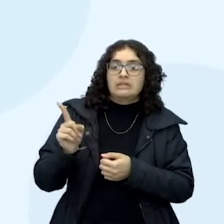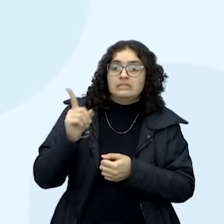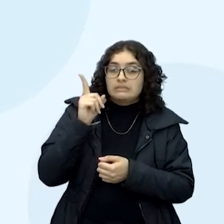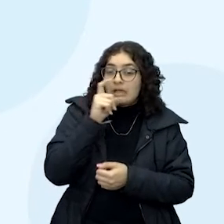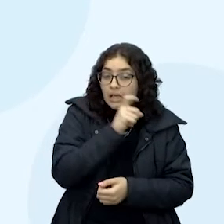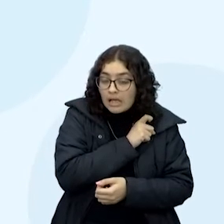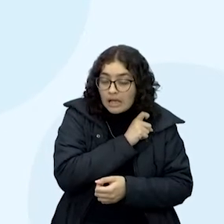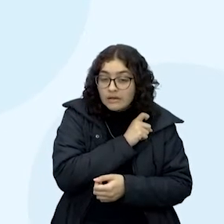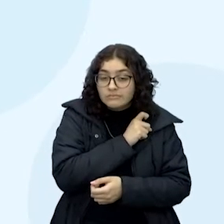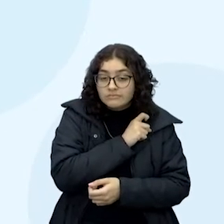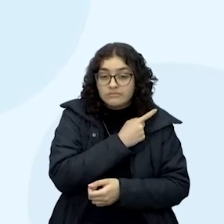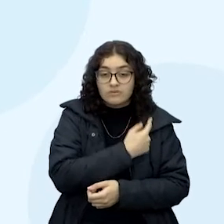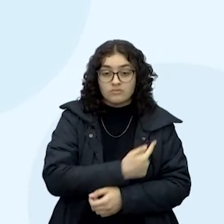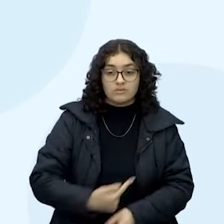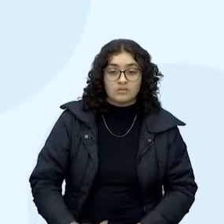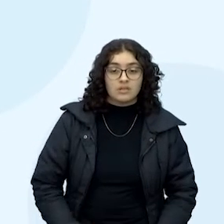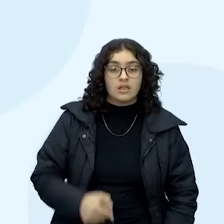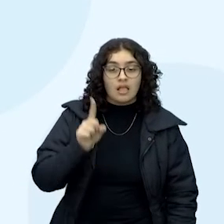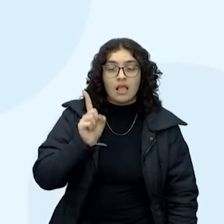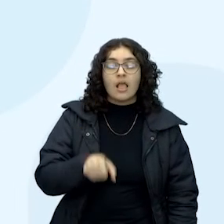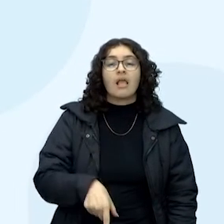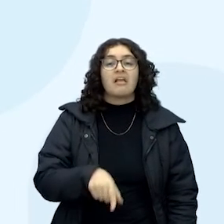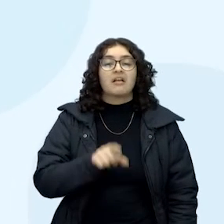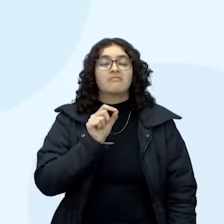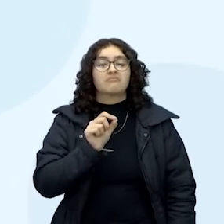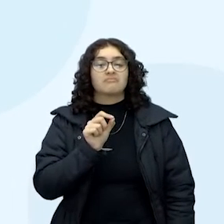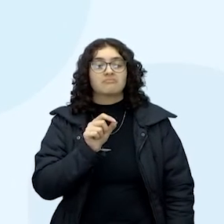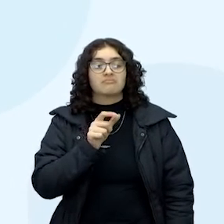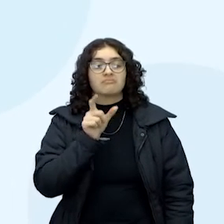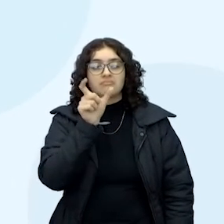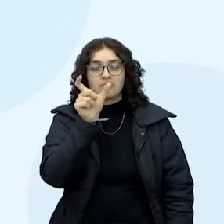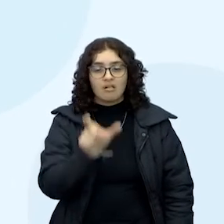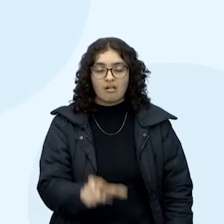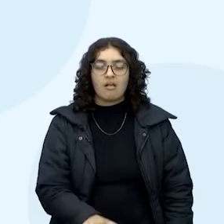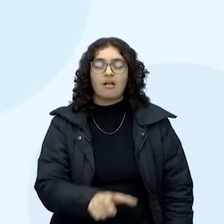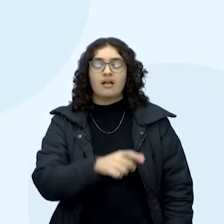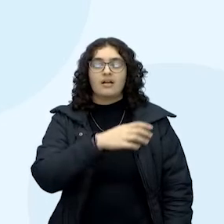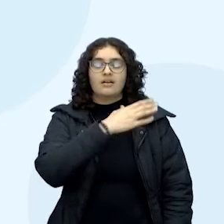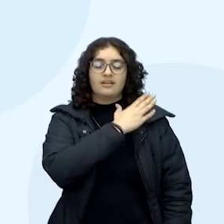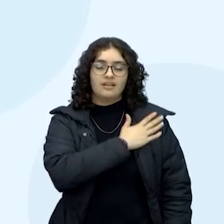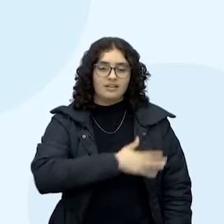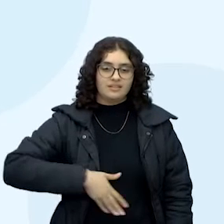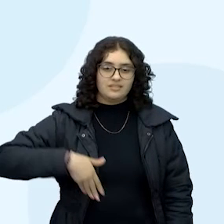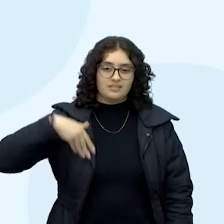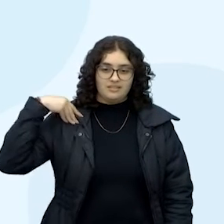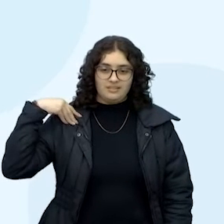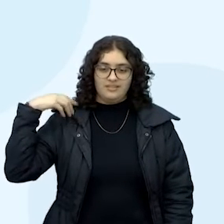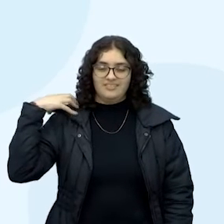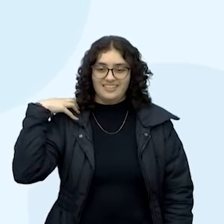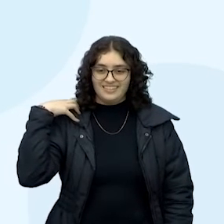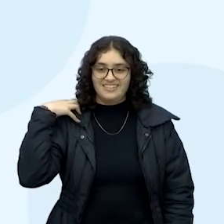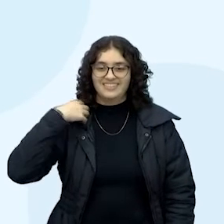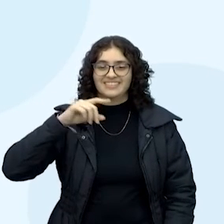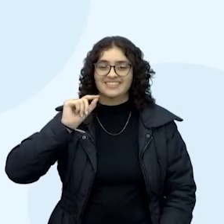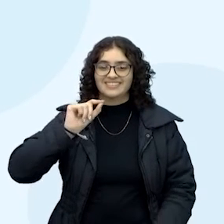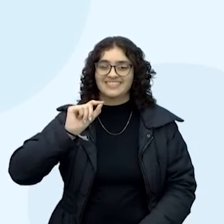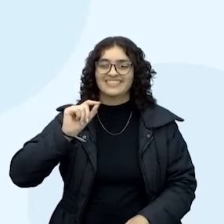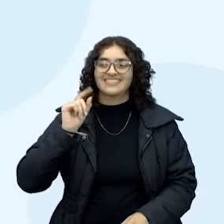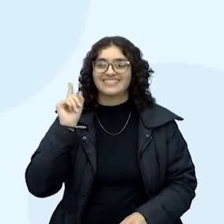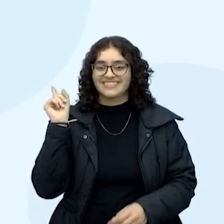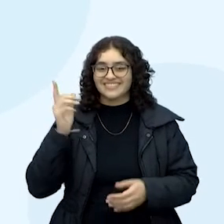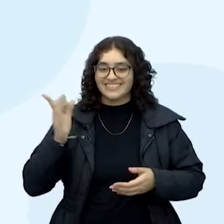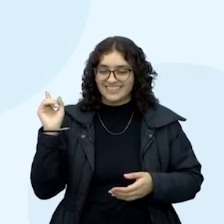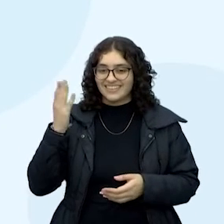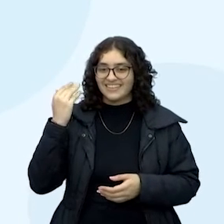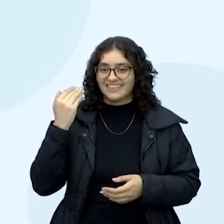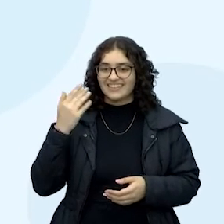do governo foi o filósofo Aristóteles, que nasceu em 324 a.C. e